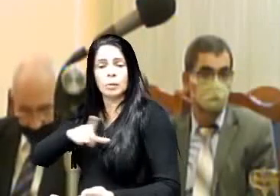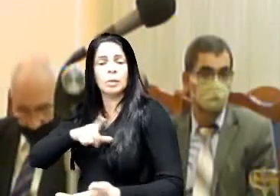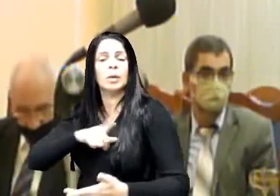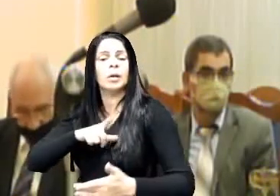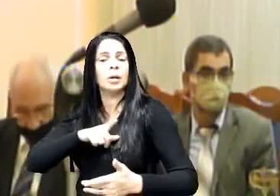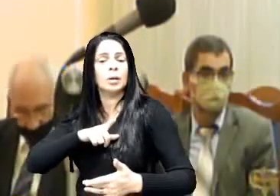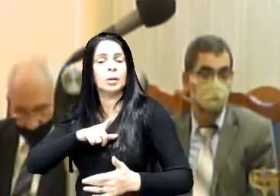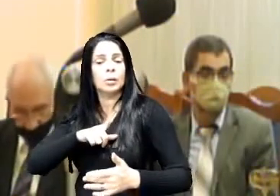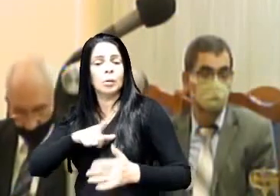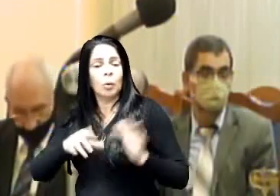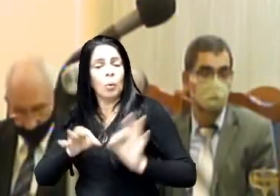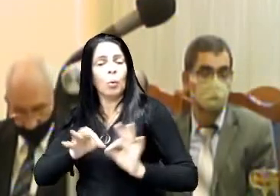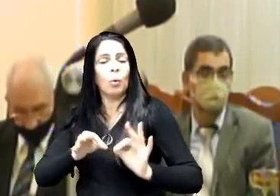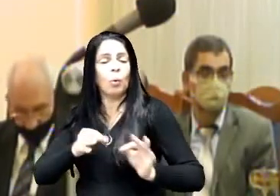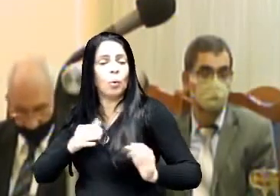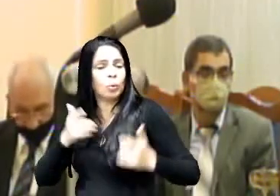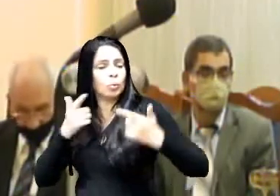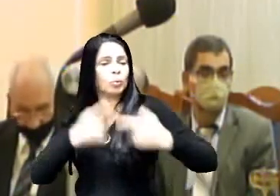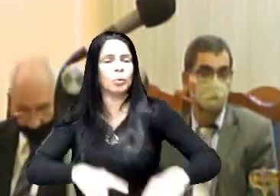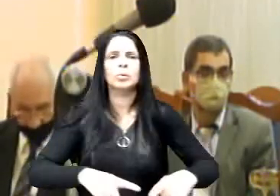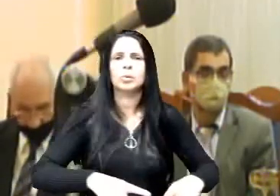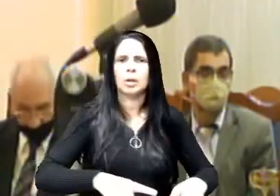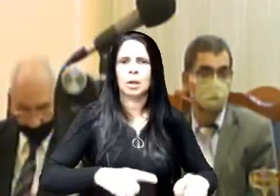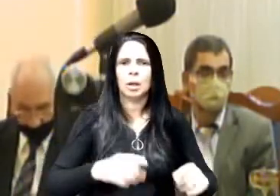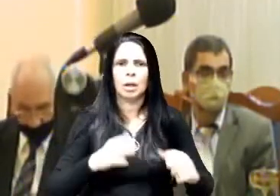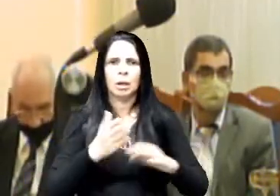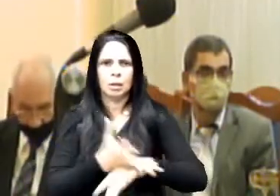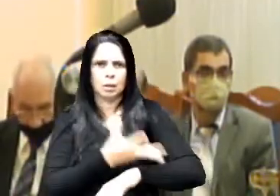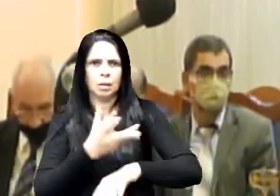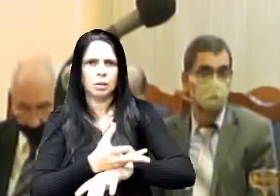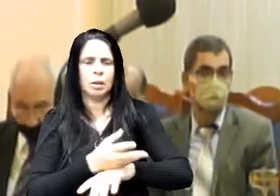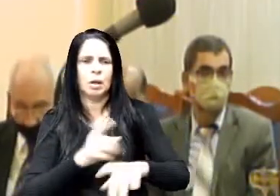você é estrangeiro. Você é peregrino.